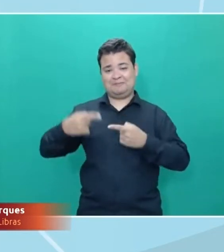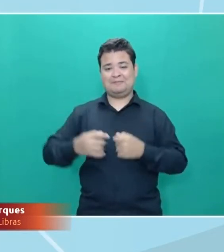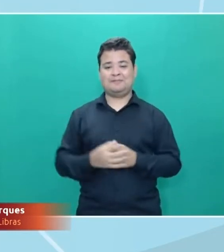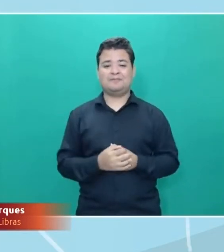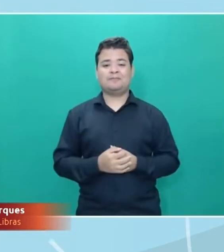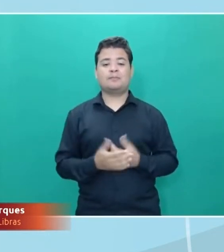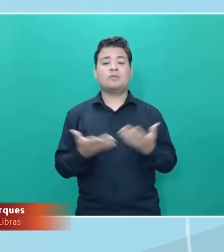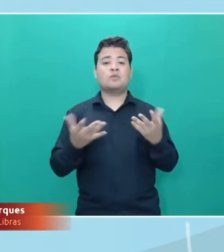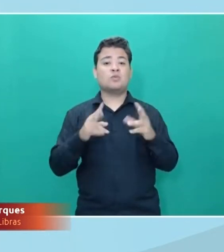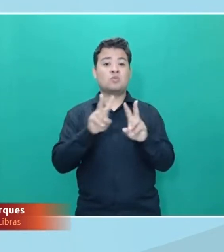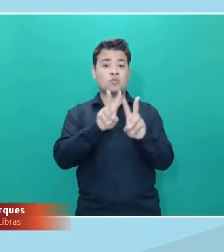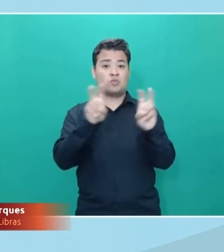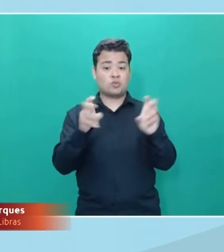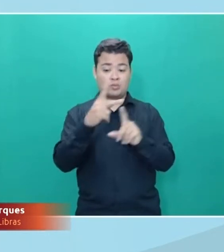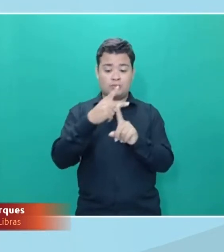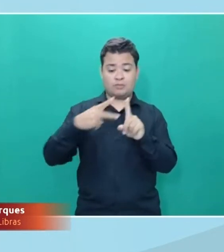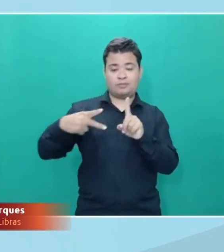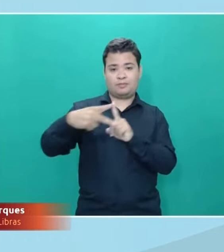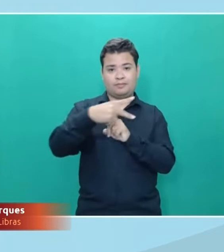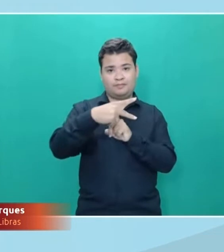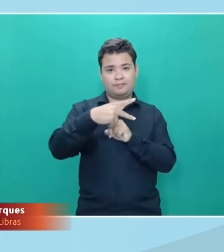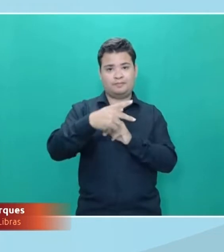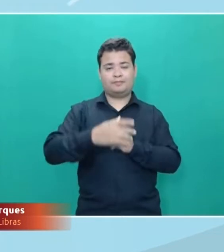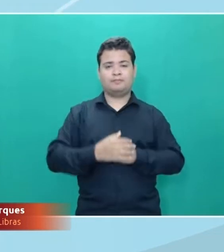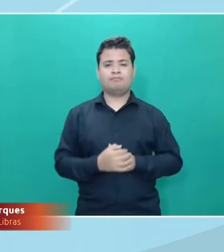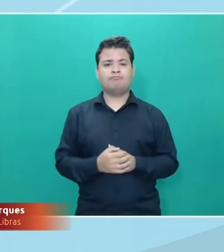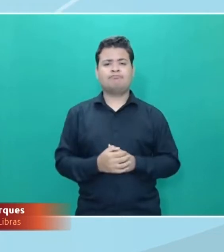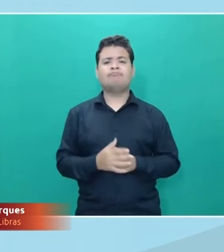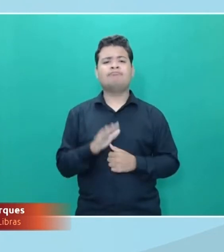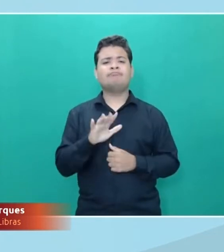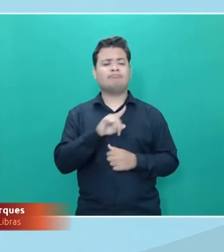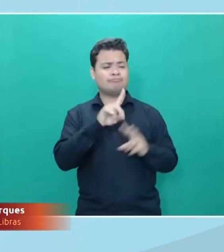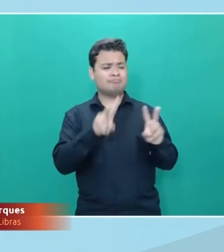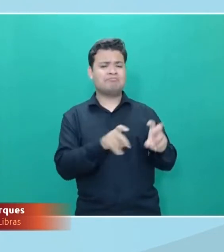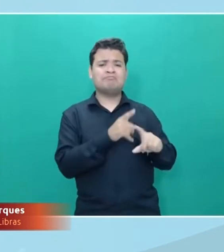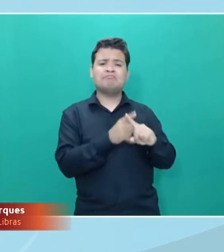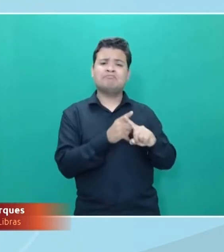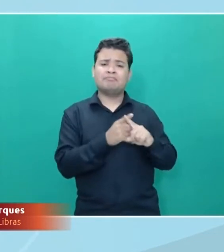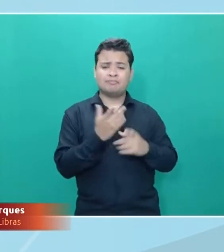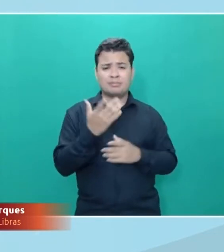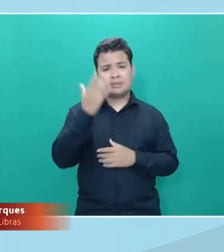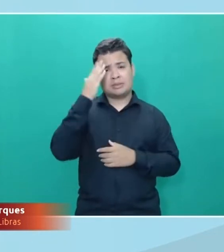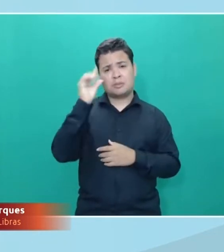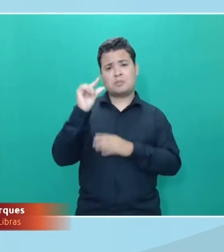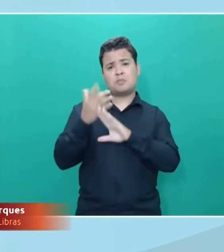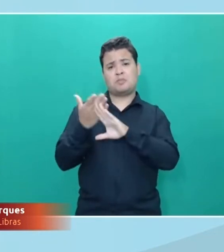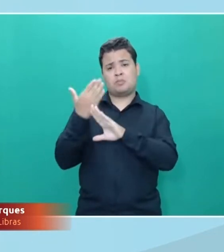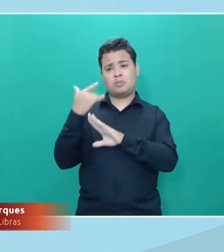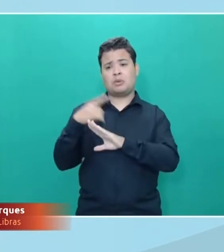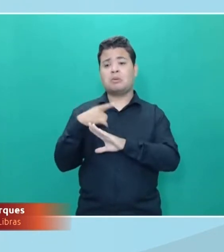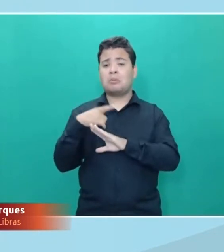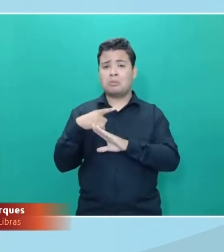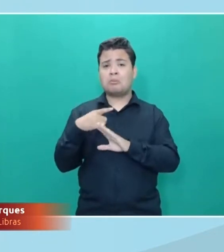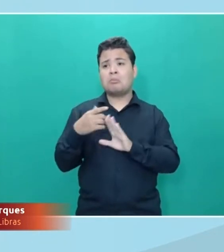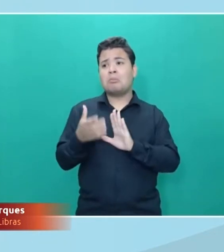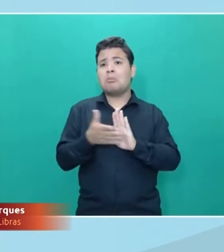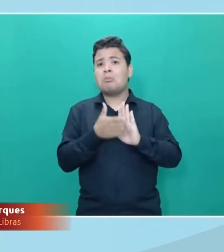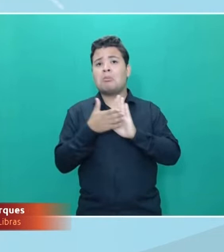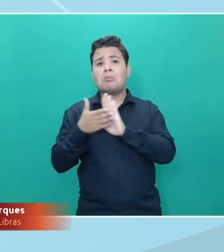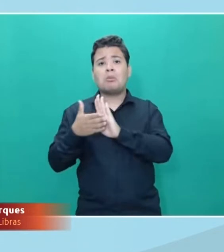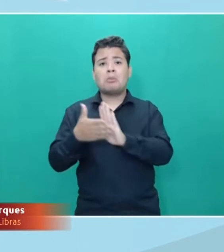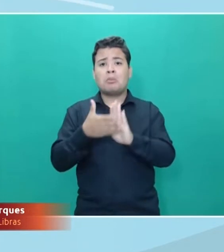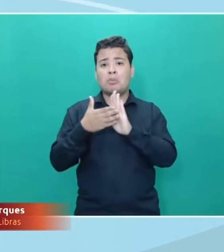é Previdência Social. Isso porque, recentemente, foram aventadas possíveis mudanças na